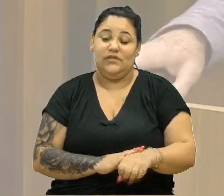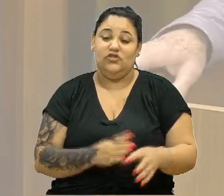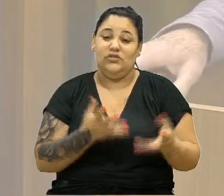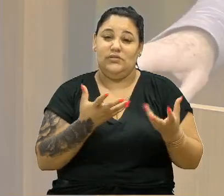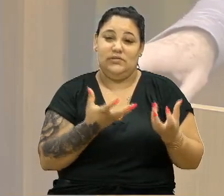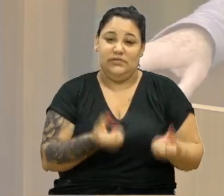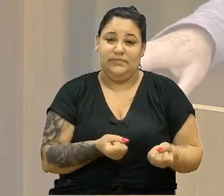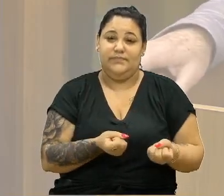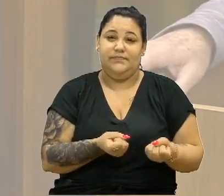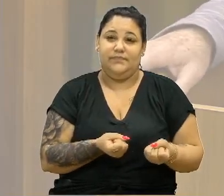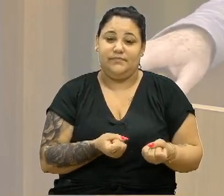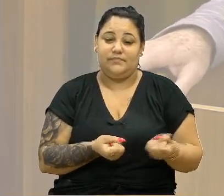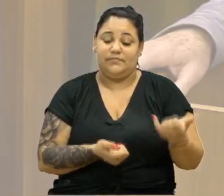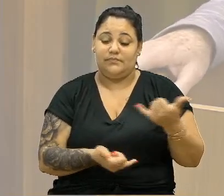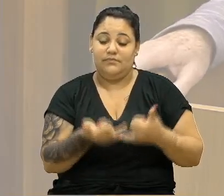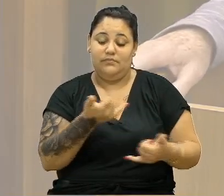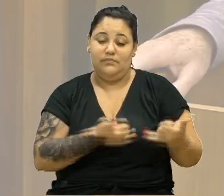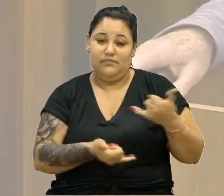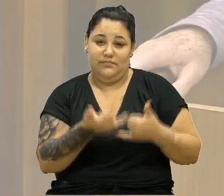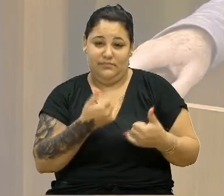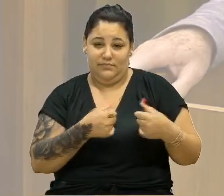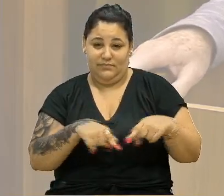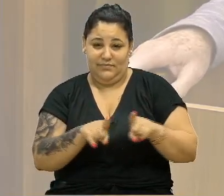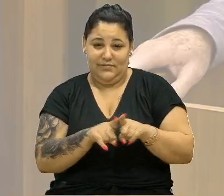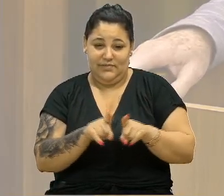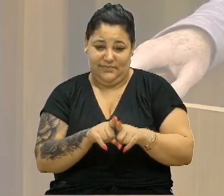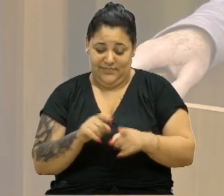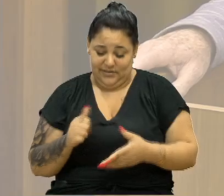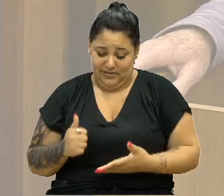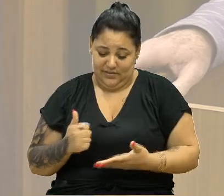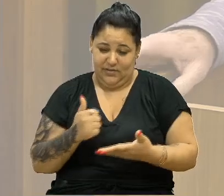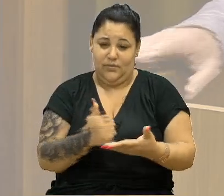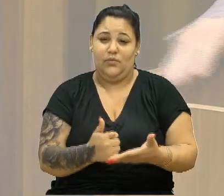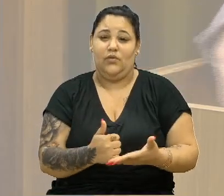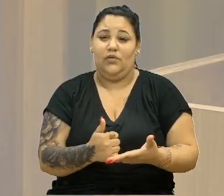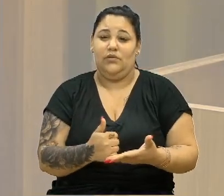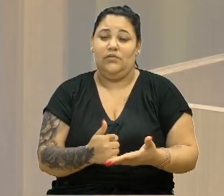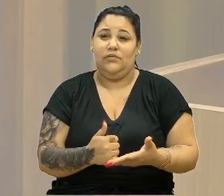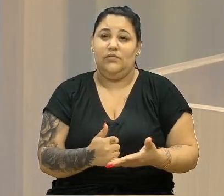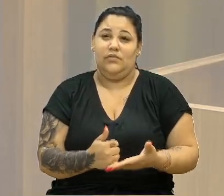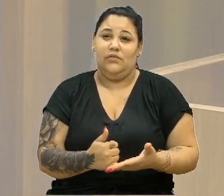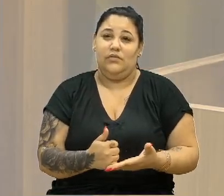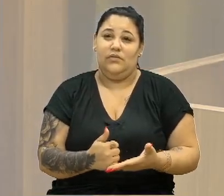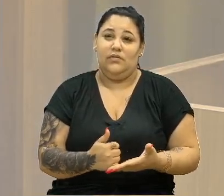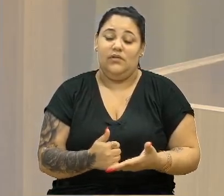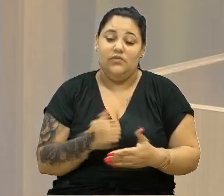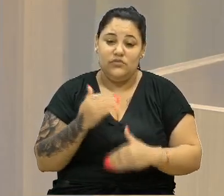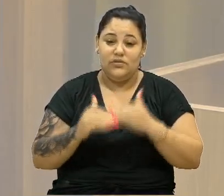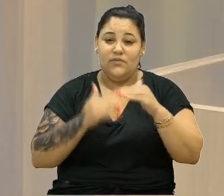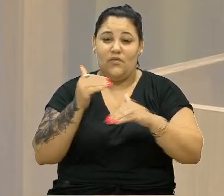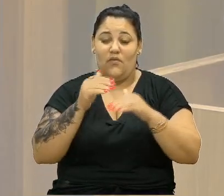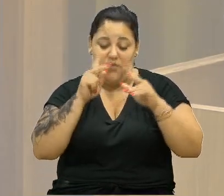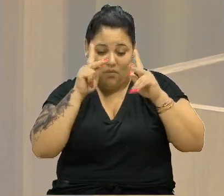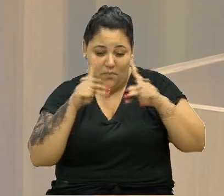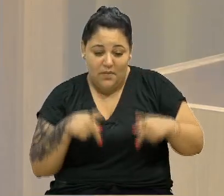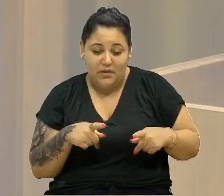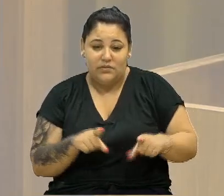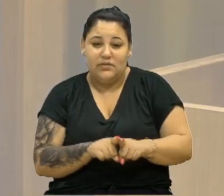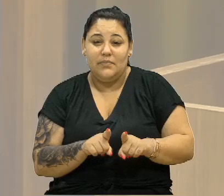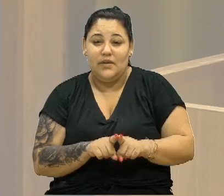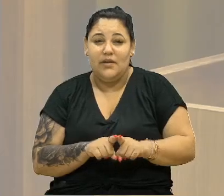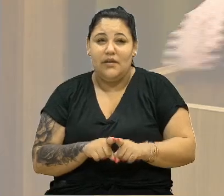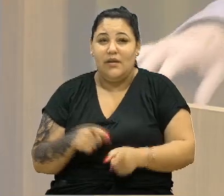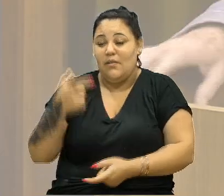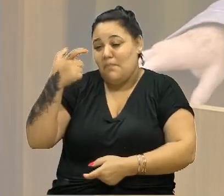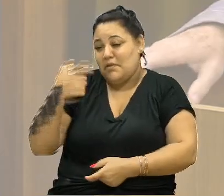recebe informações que contribuem para que a gente cresça como ser humano, como